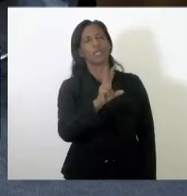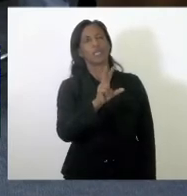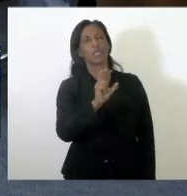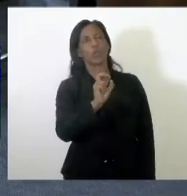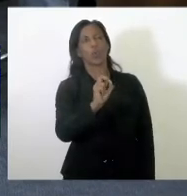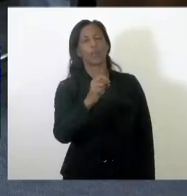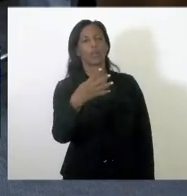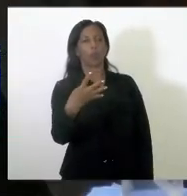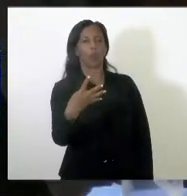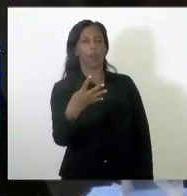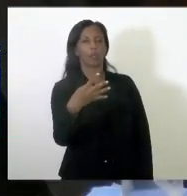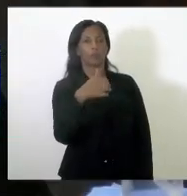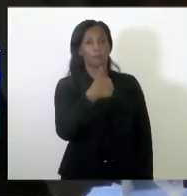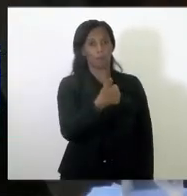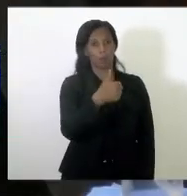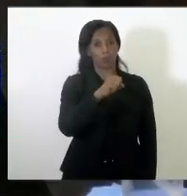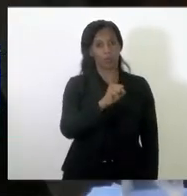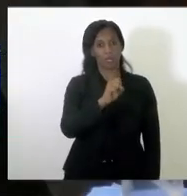1854,